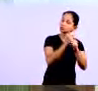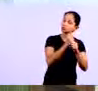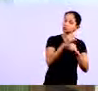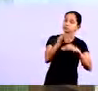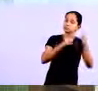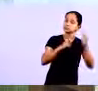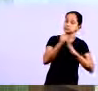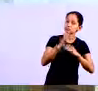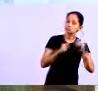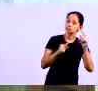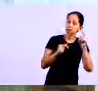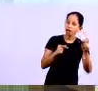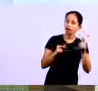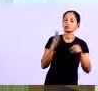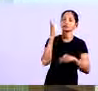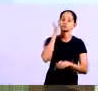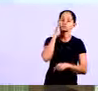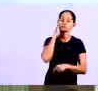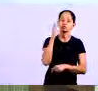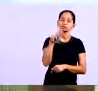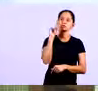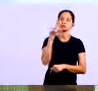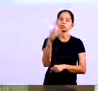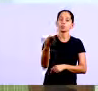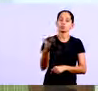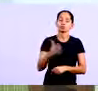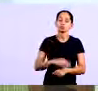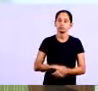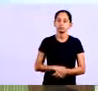dos pesos que são levados em consideração na hora de escolher a forma de tributar